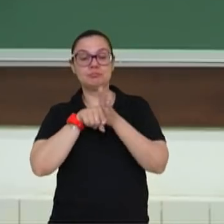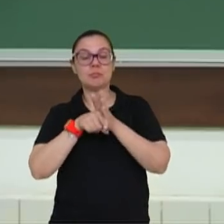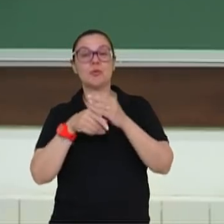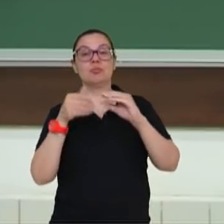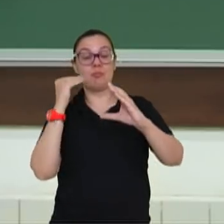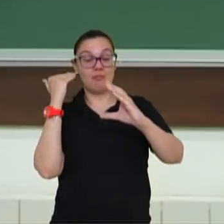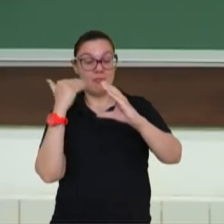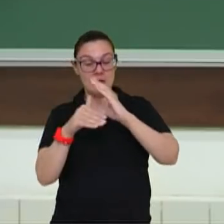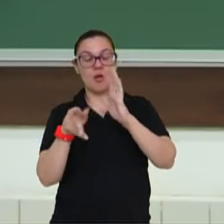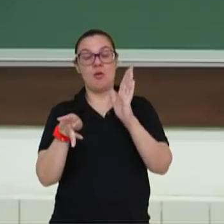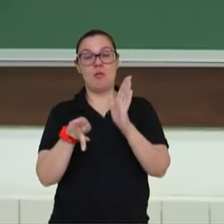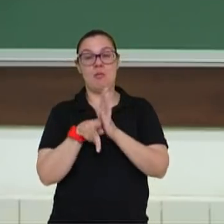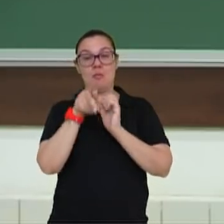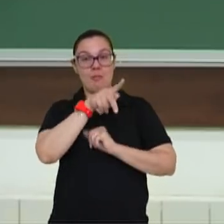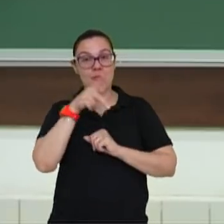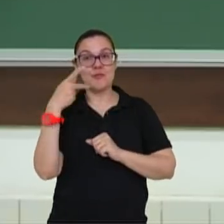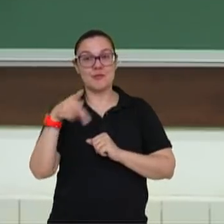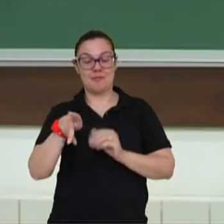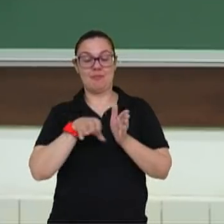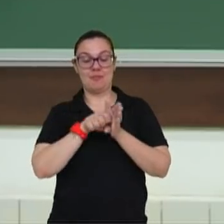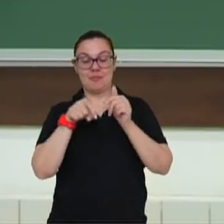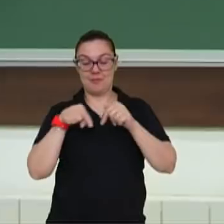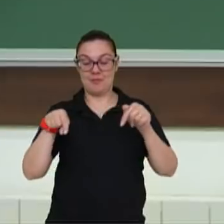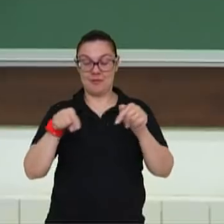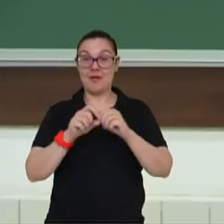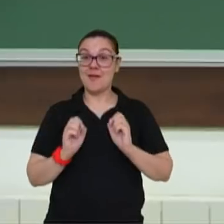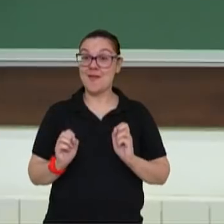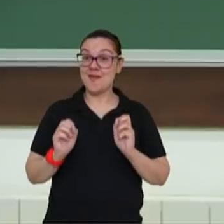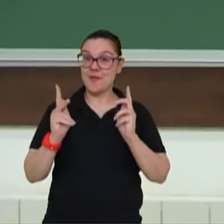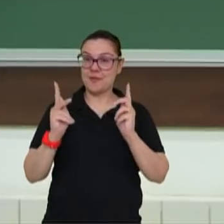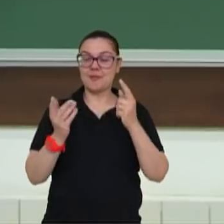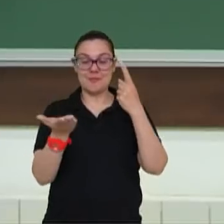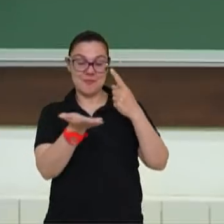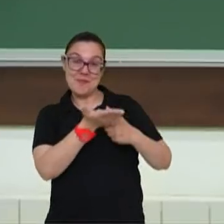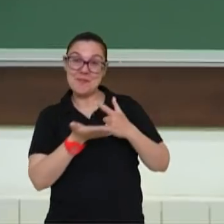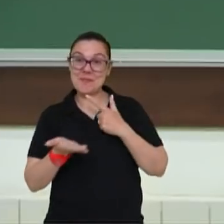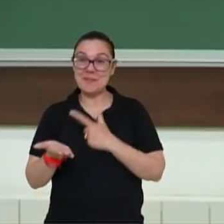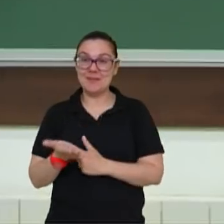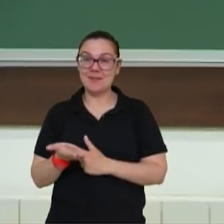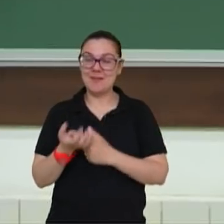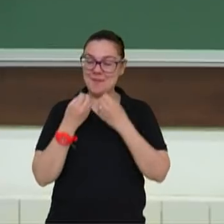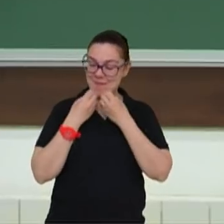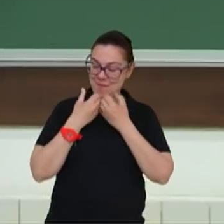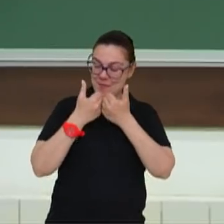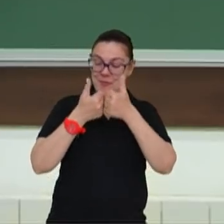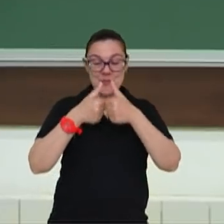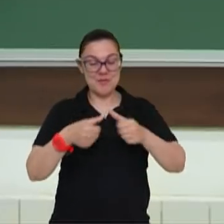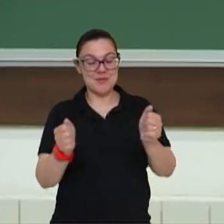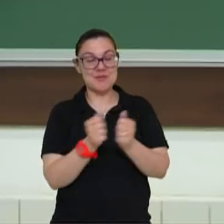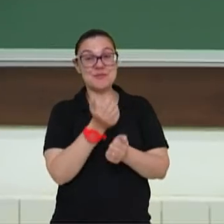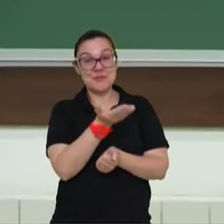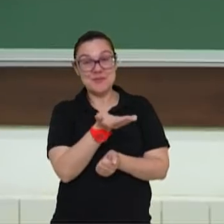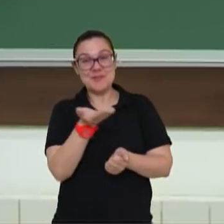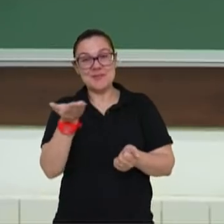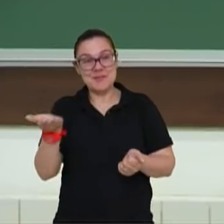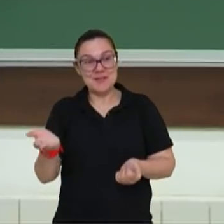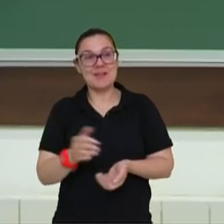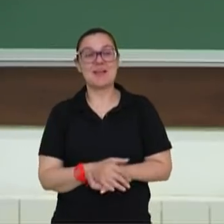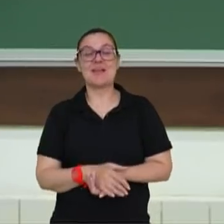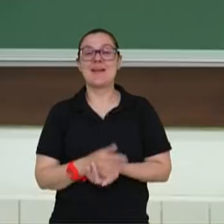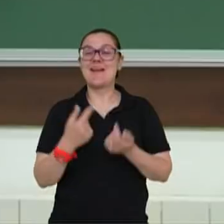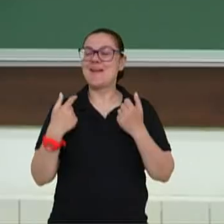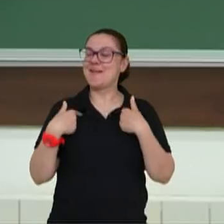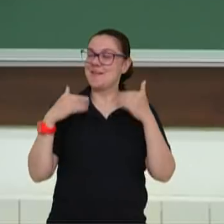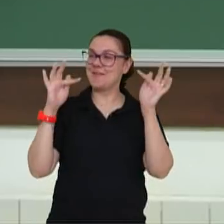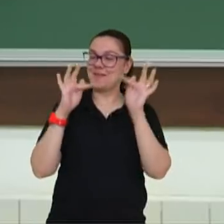com o professor da classe. Ok, galera? Então, combinado? Foi muito bom estar aqui com vocês. Eu estou